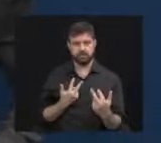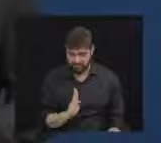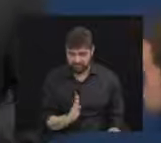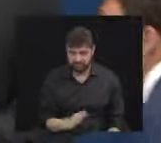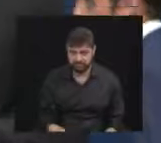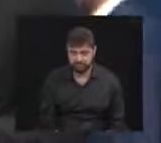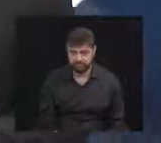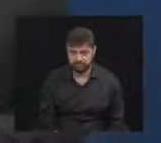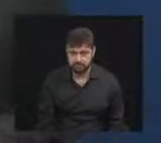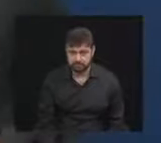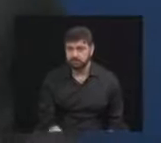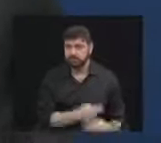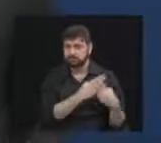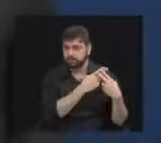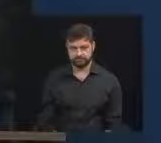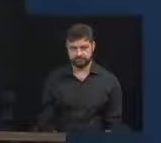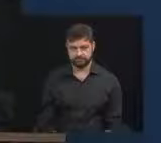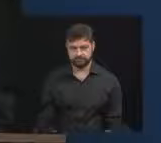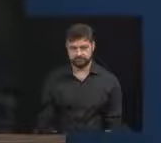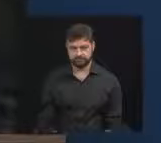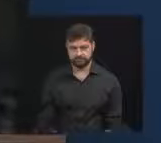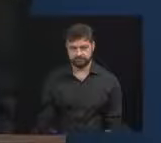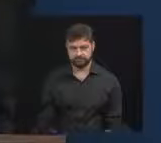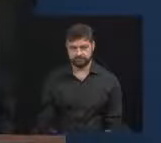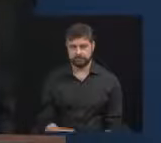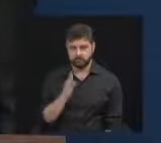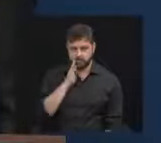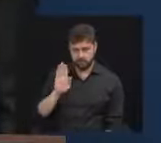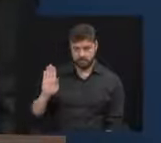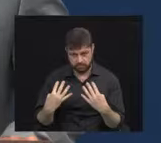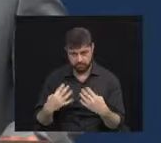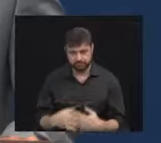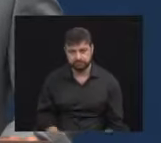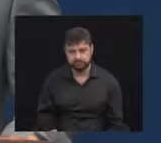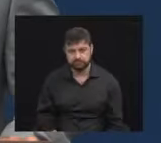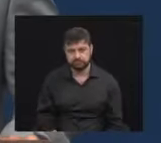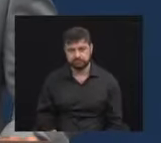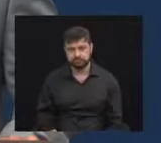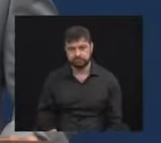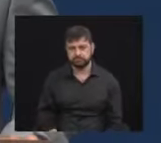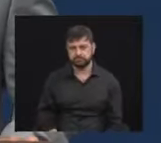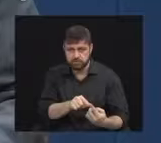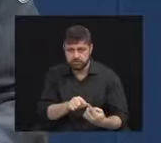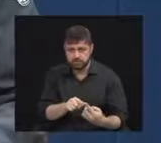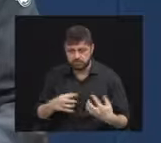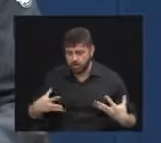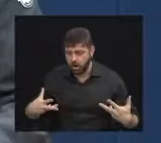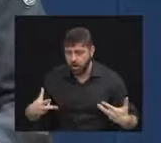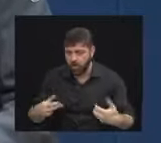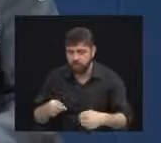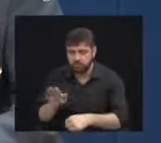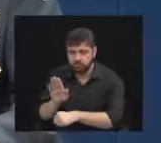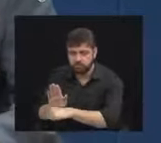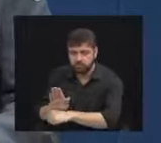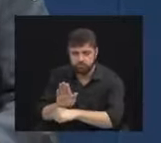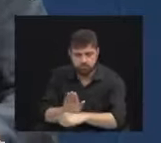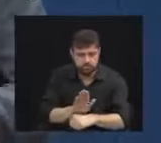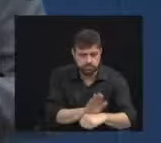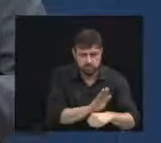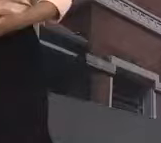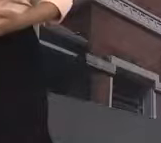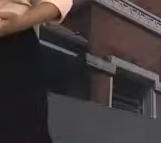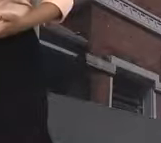PTN, Permínio Monteiro, do PV, Rodrigo da Farmadic, do PP, Rubens Gás, do PSC e Tenente Santini, do